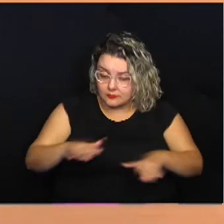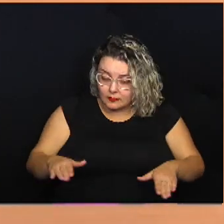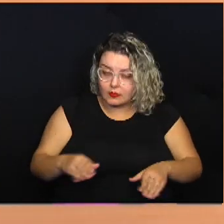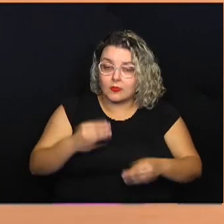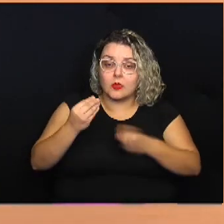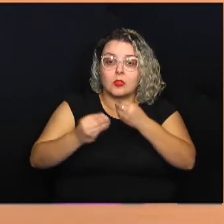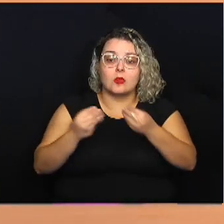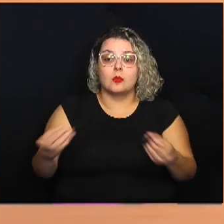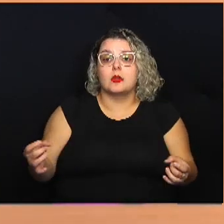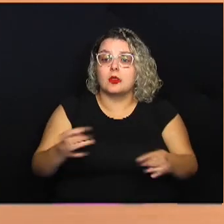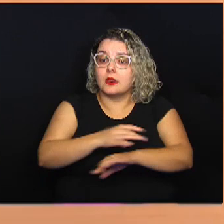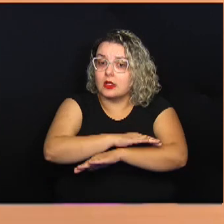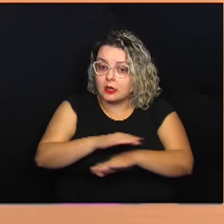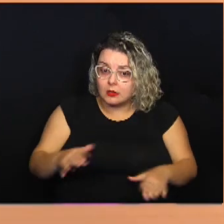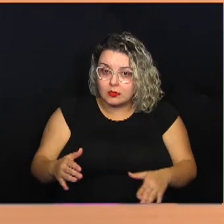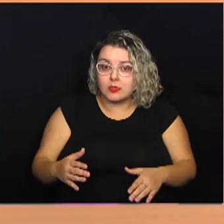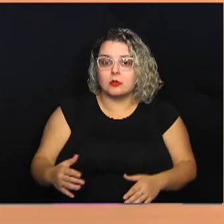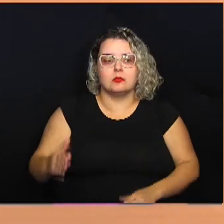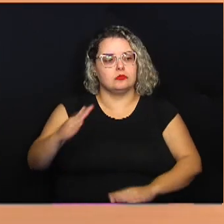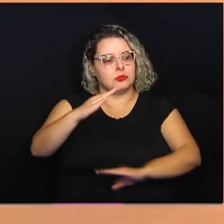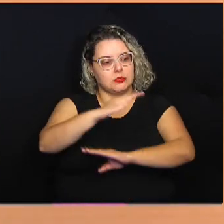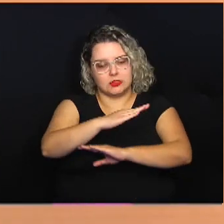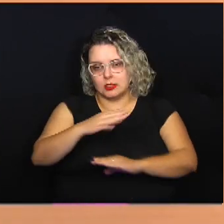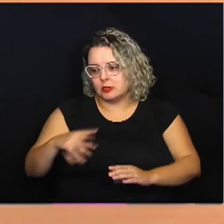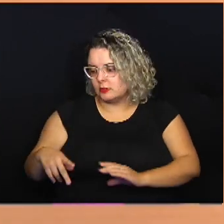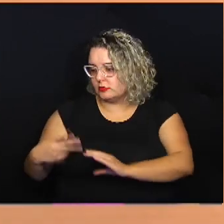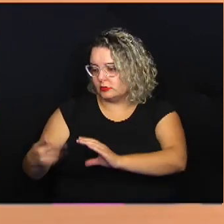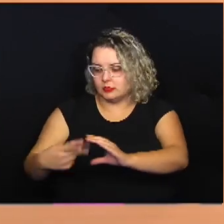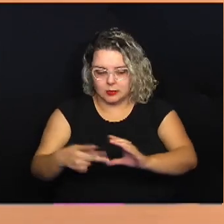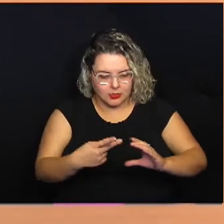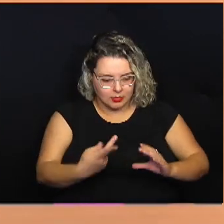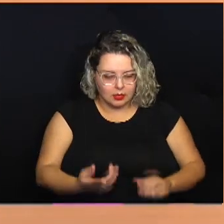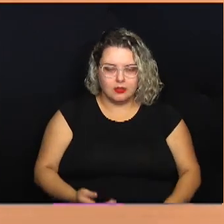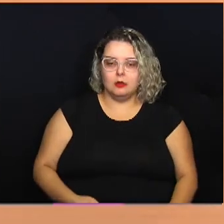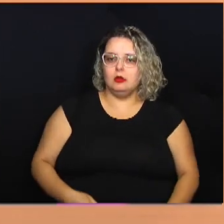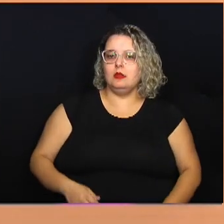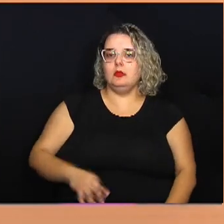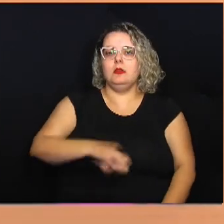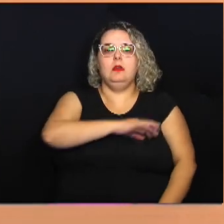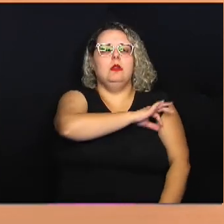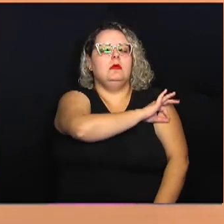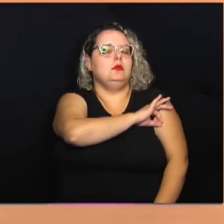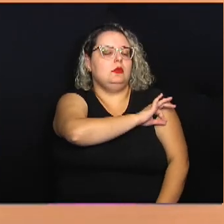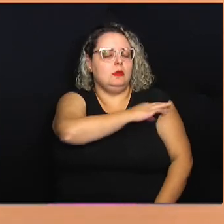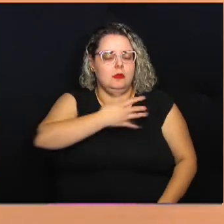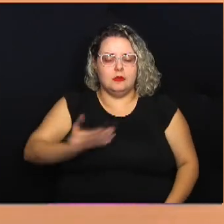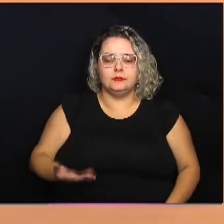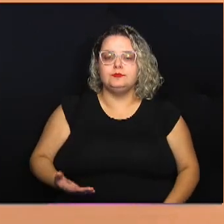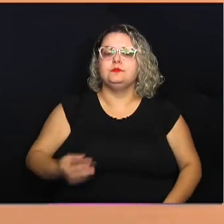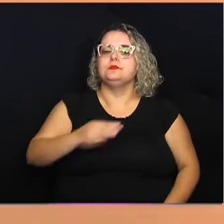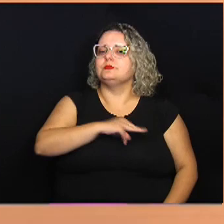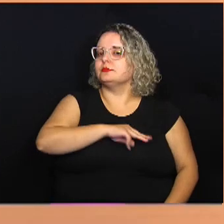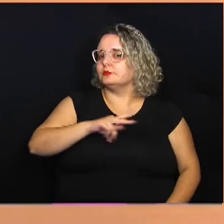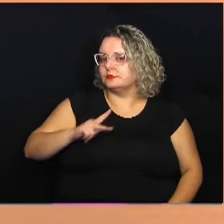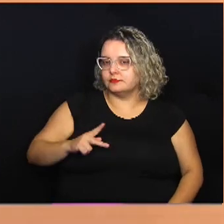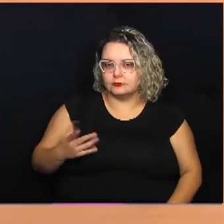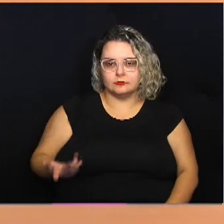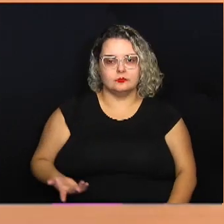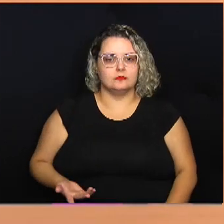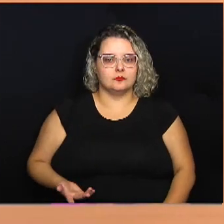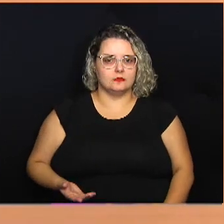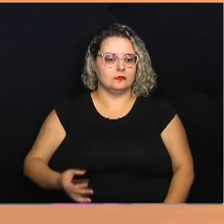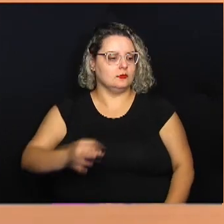o combate, seja da Câmara de Vereadores, seja da Prefeitura Municipal, seja do Ministério Público, da